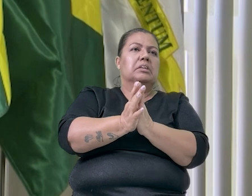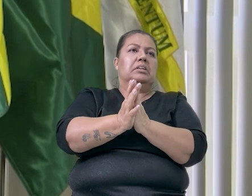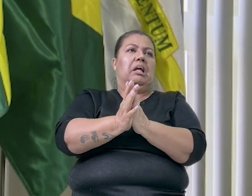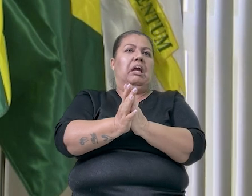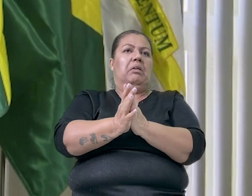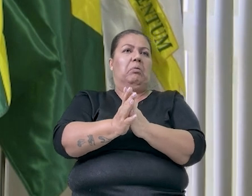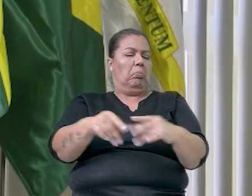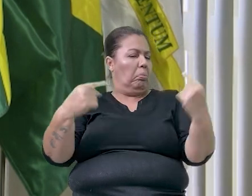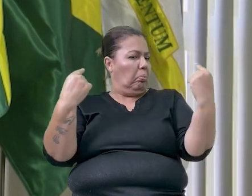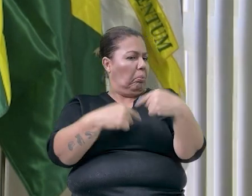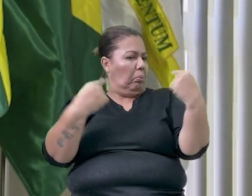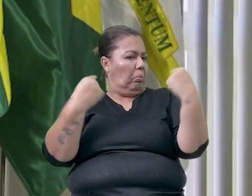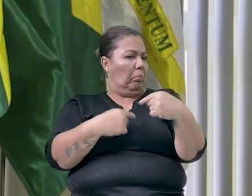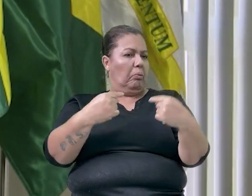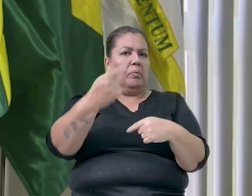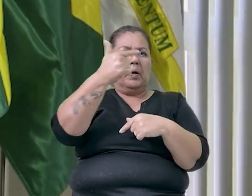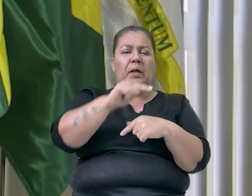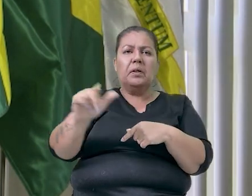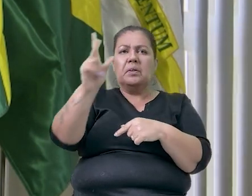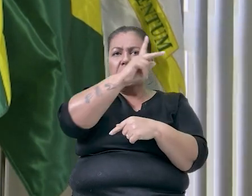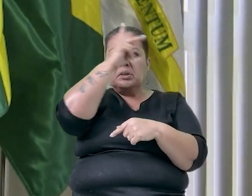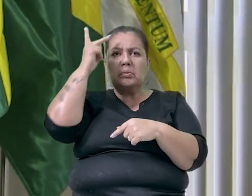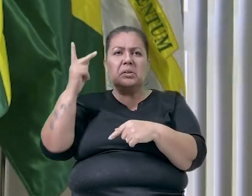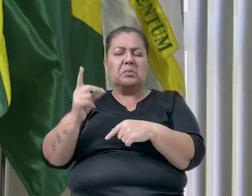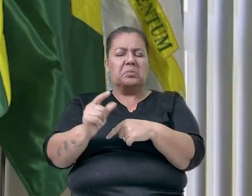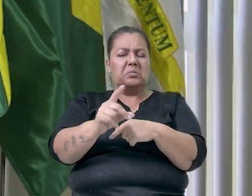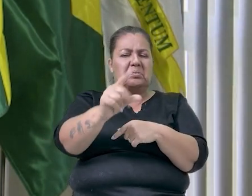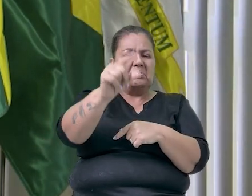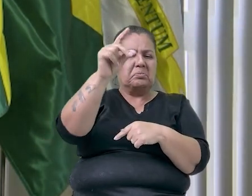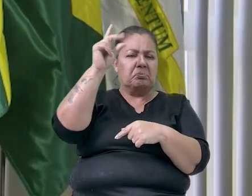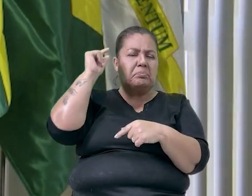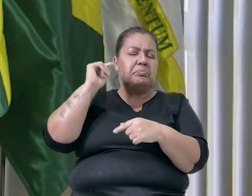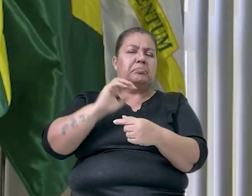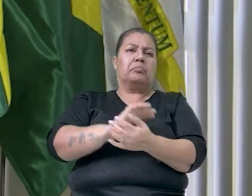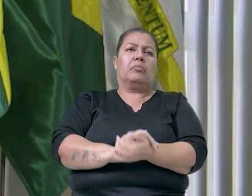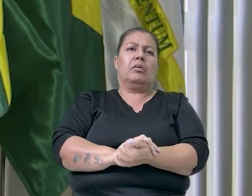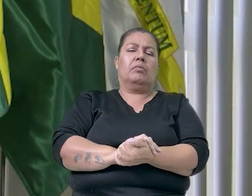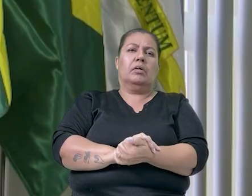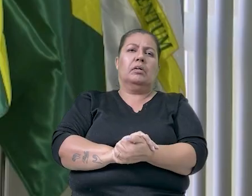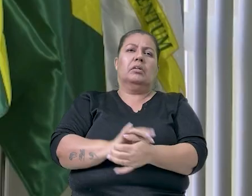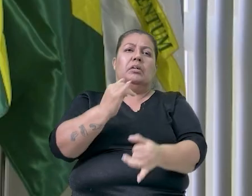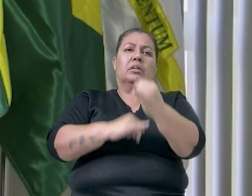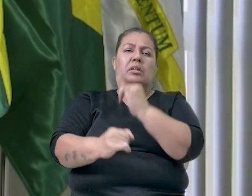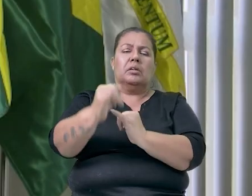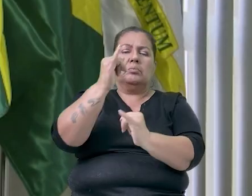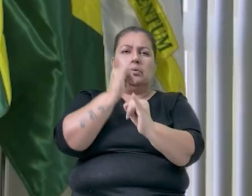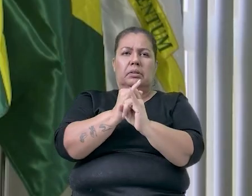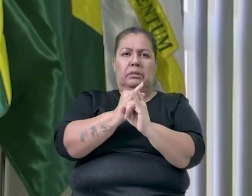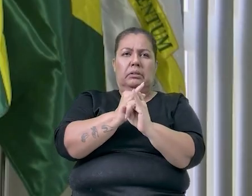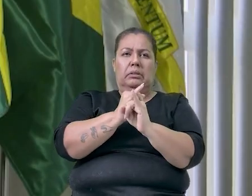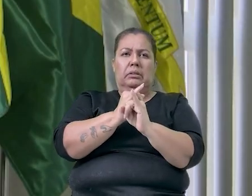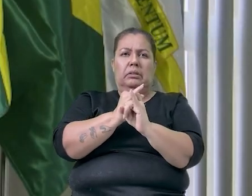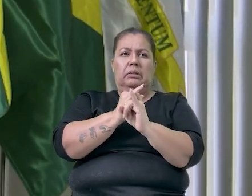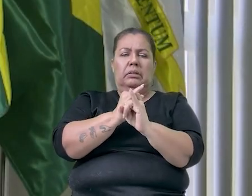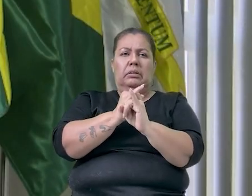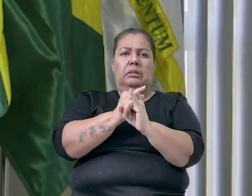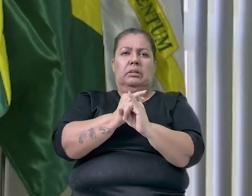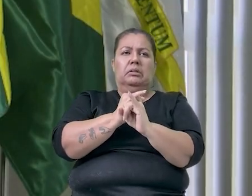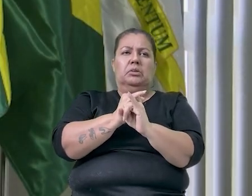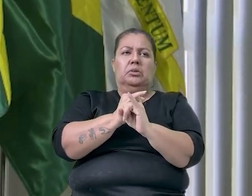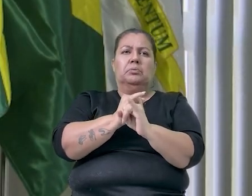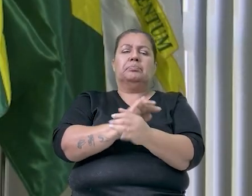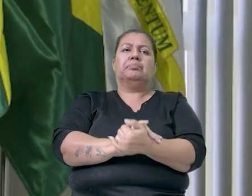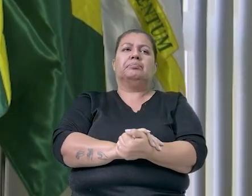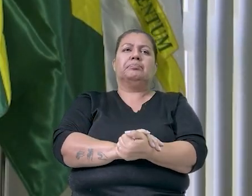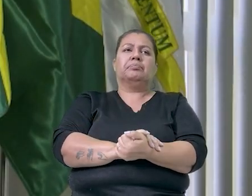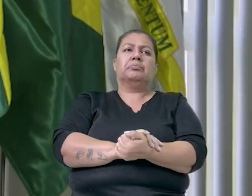ficassem durante muito tempo na internet, causando dano